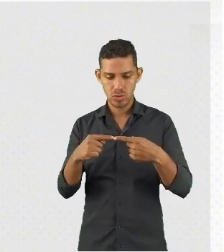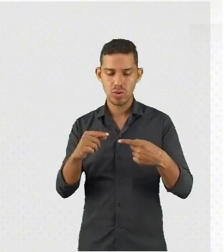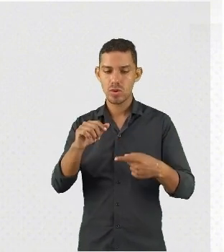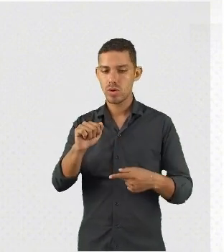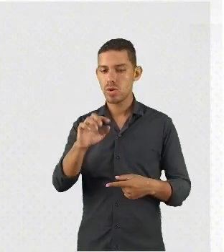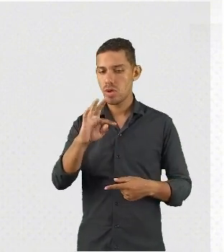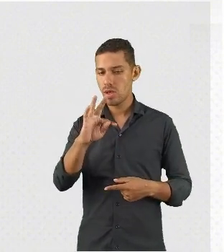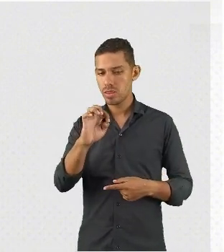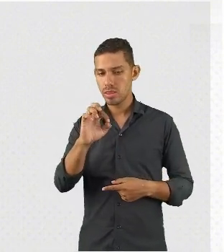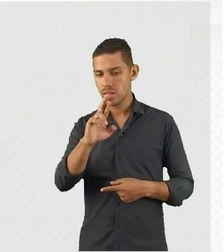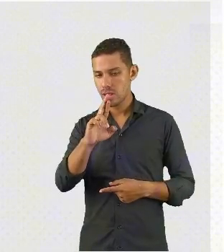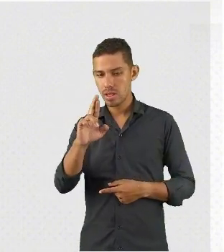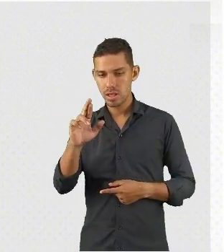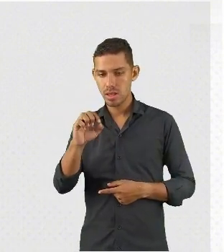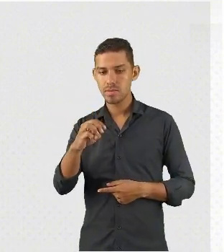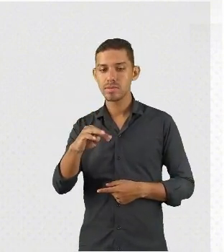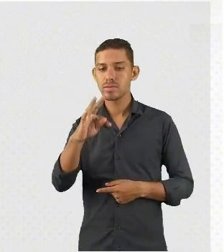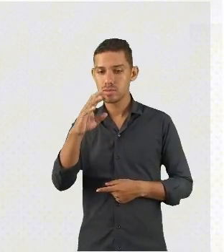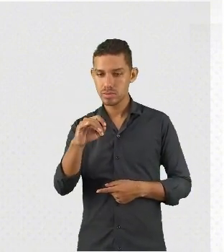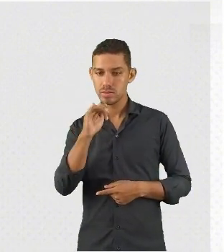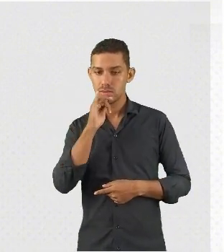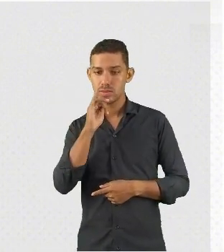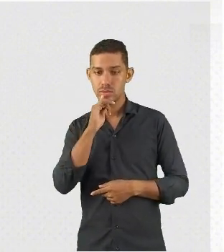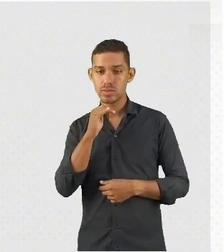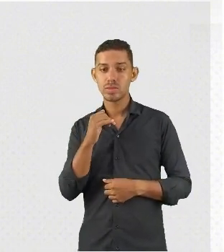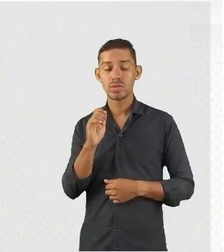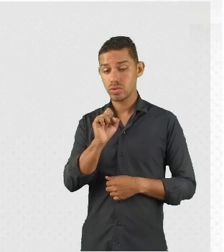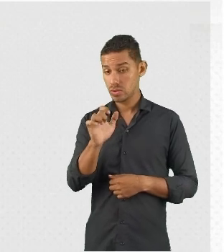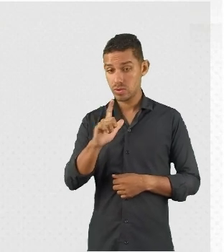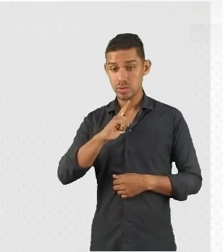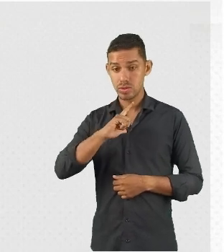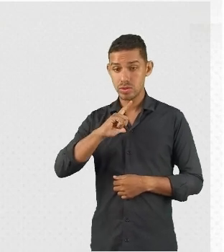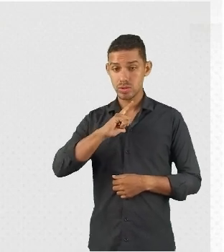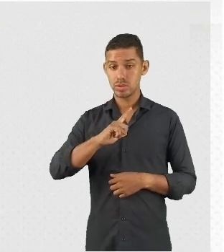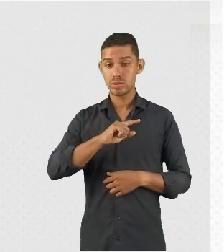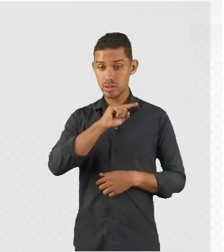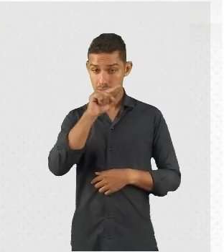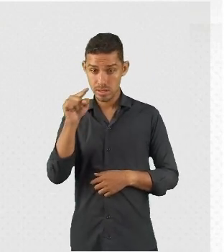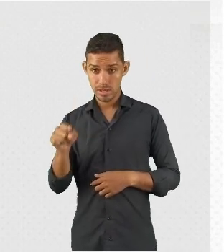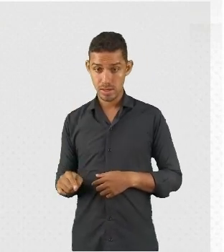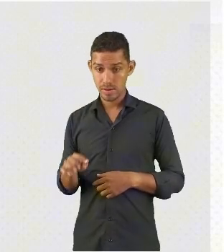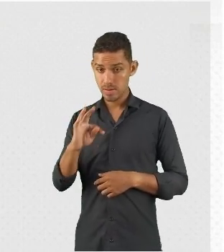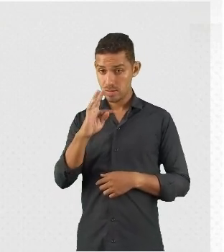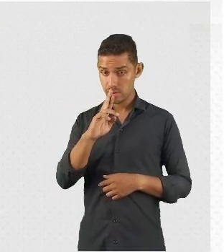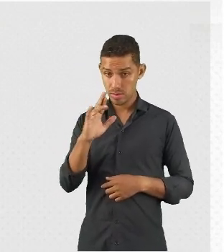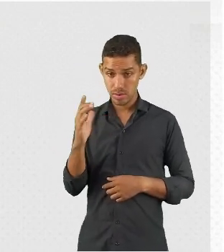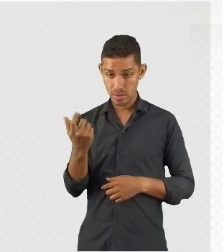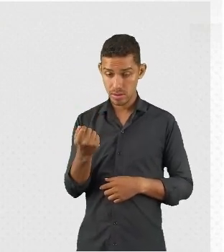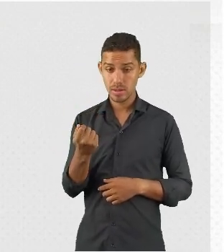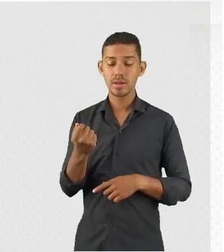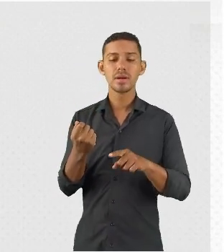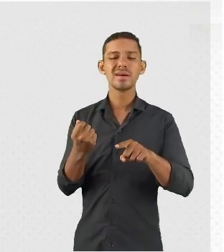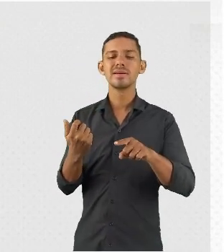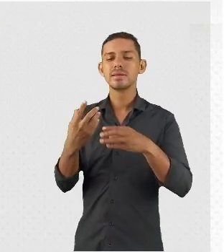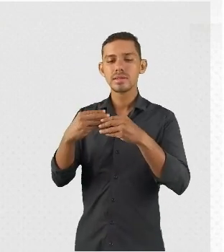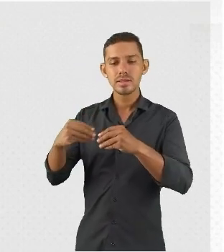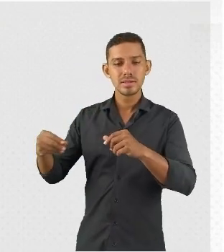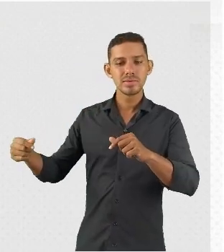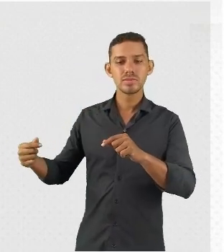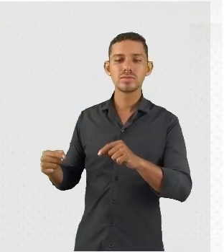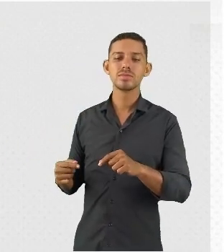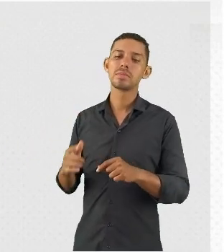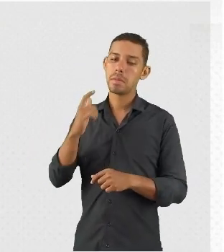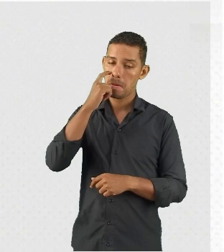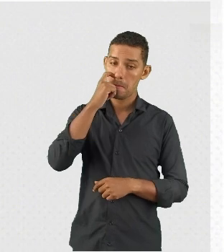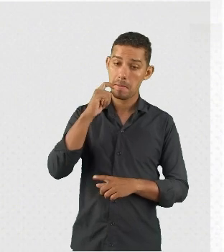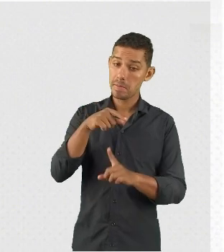elétrons se movimentem. Se aqui tiver elétron, vai descer para a Terra. E se aqui tiver cargas positivas, vai subir elétrons da Terra.